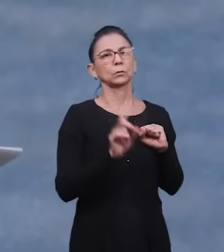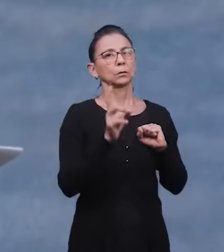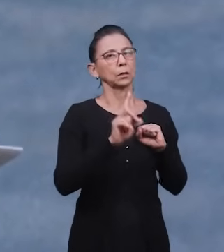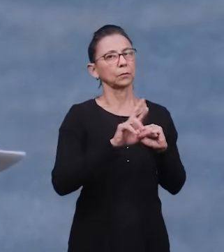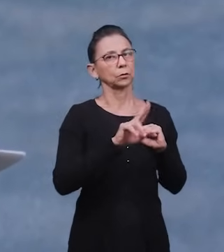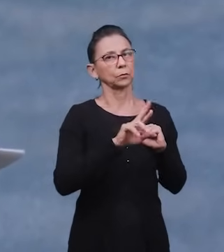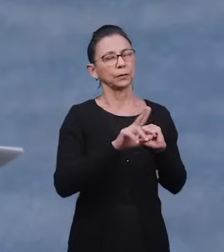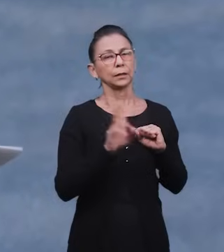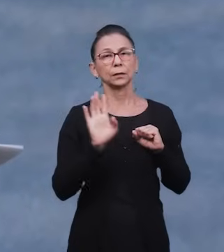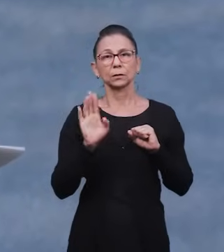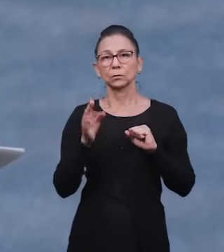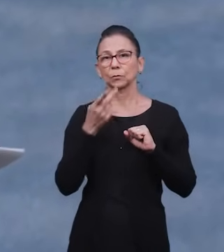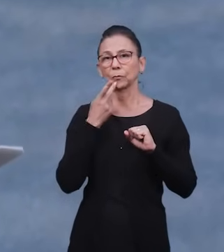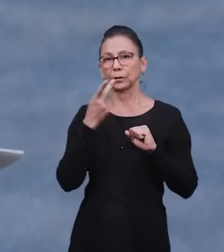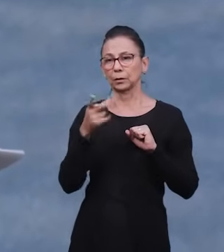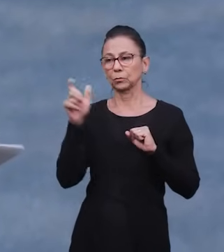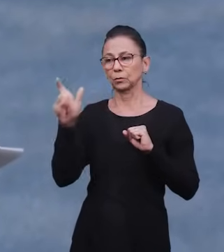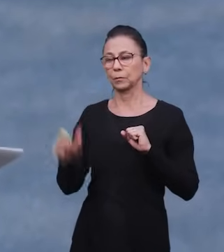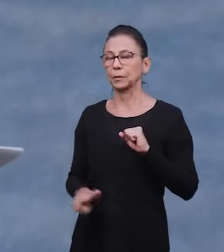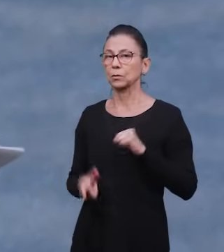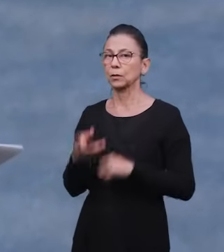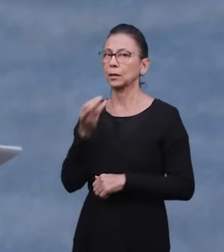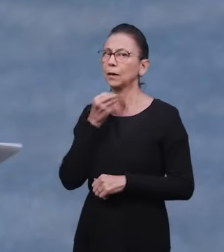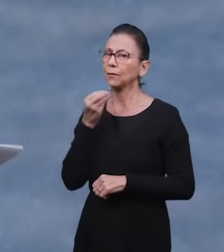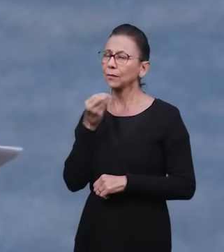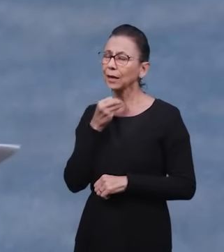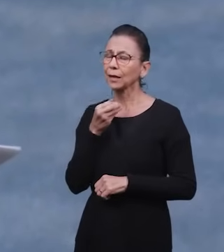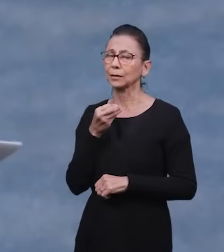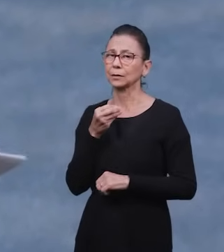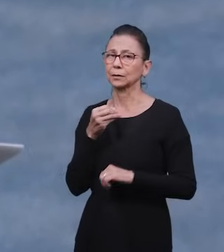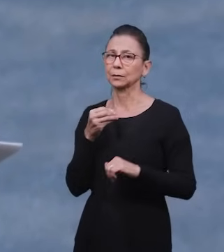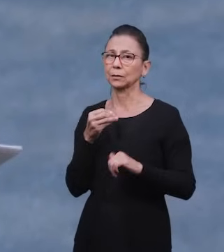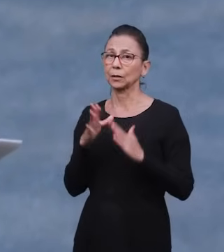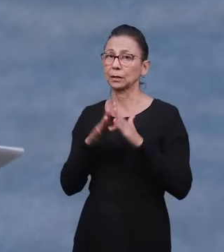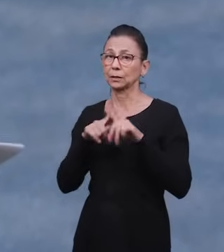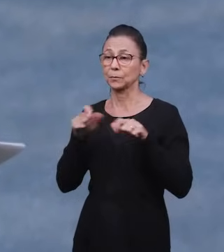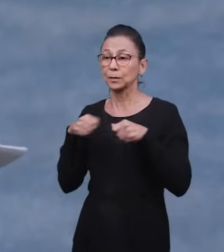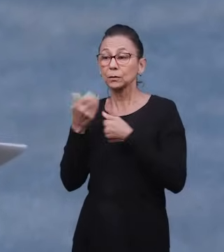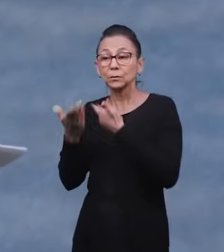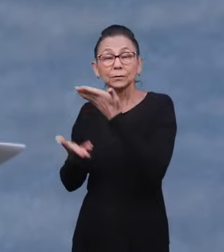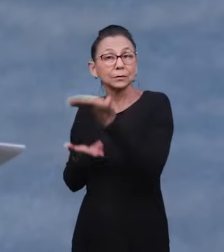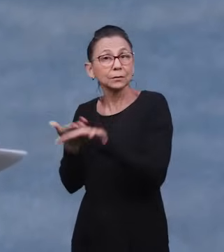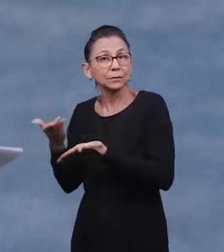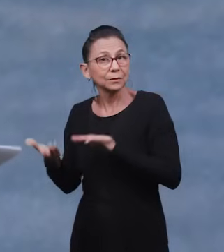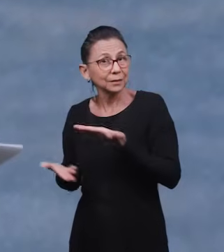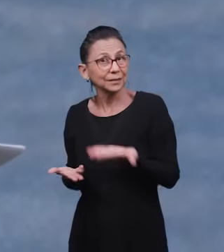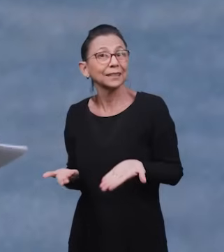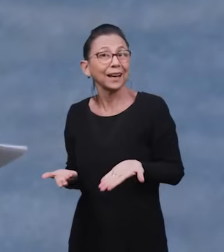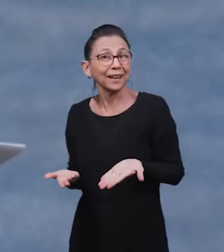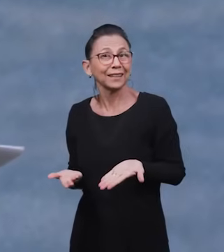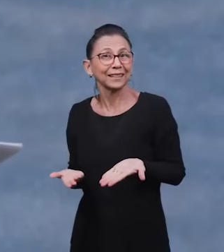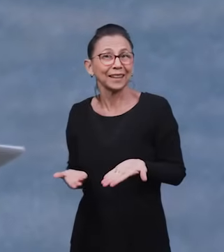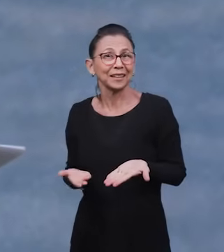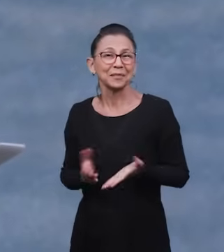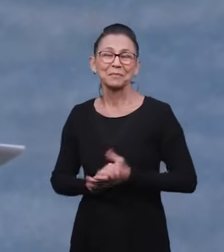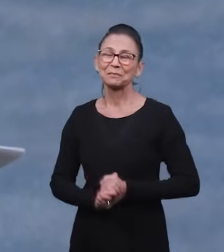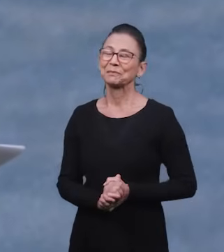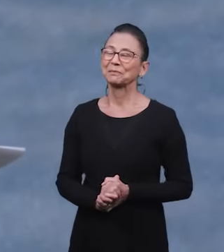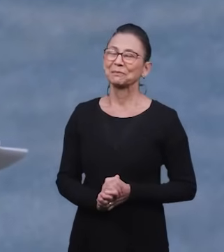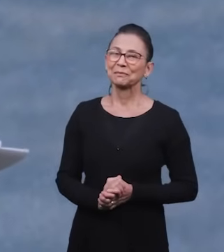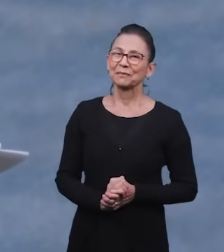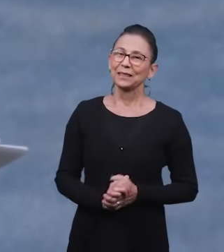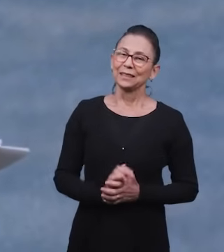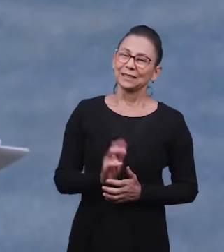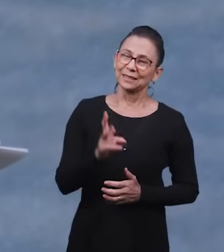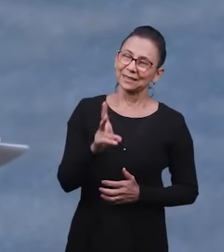pessoa que está no nosso meio, é fraco, é doente, a igreja tem o dever de cuidar. E nós vamos cuidar. E vamos ter gente para cuidar assim a